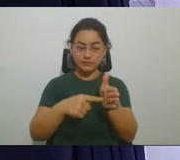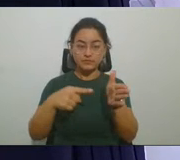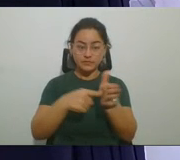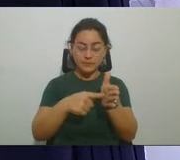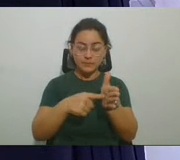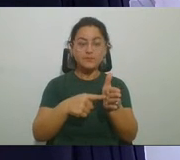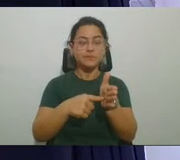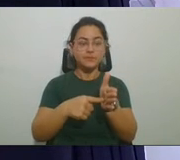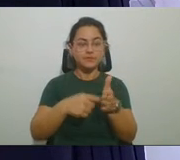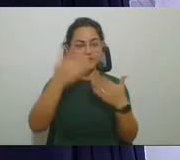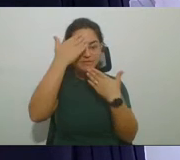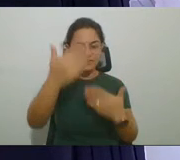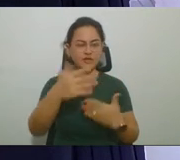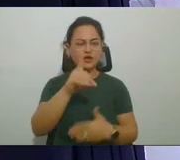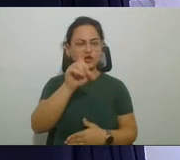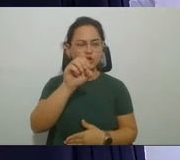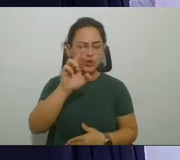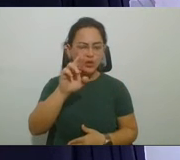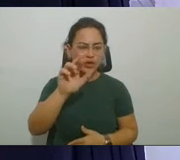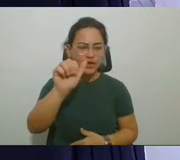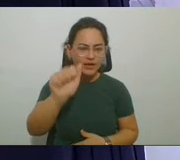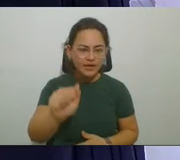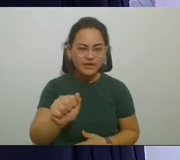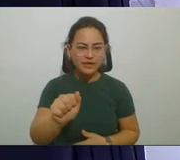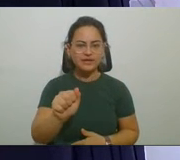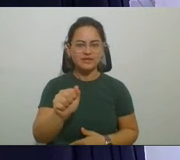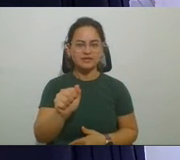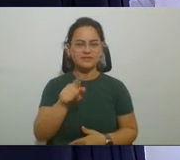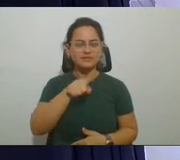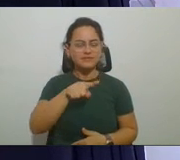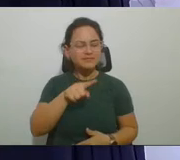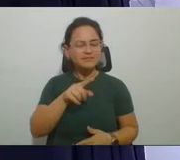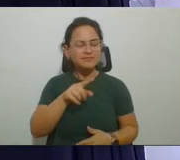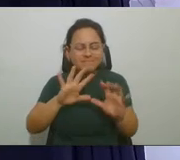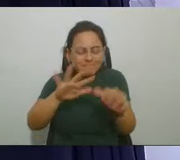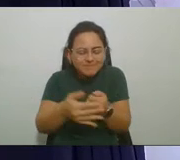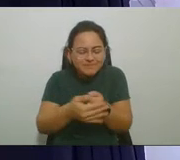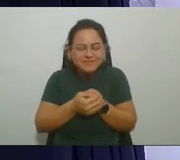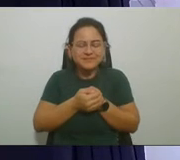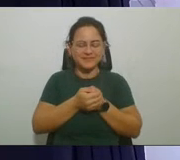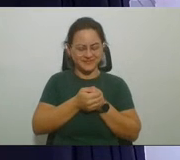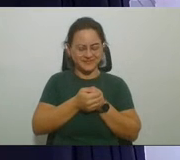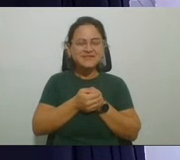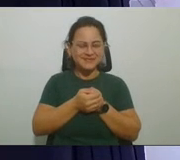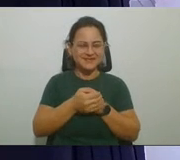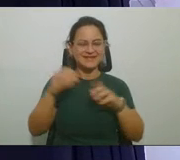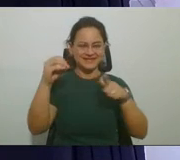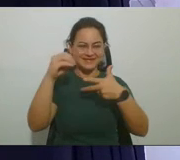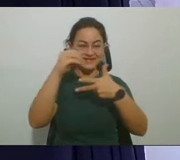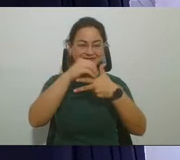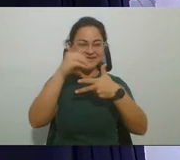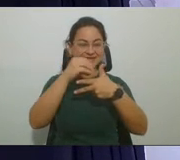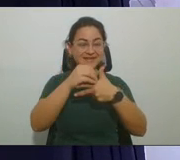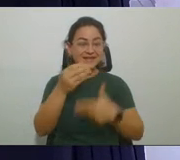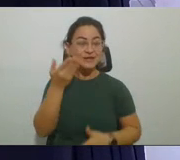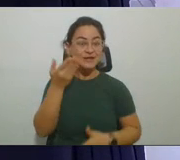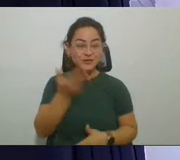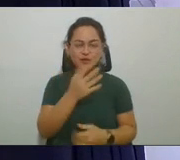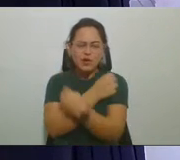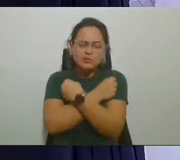presença, professora Dora. Sinta-se afetuosamente acolhida pela nossa UNESC e sinta-se fortemente